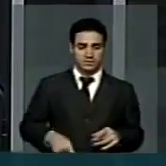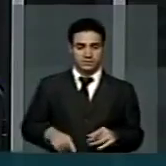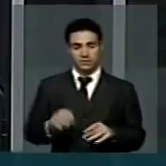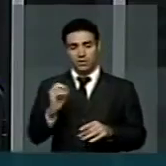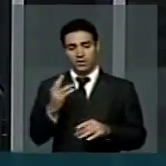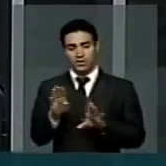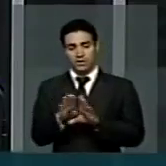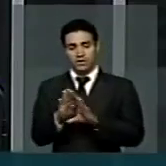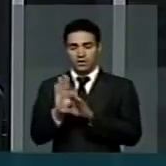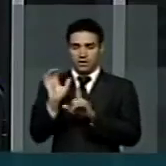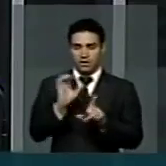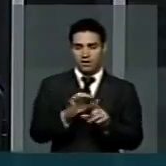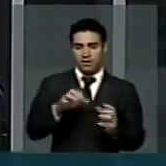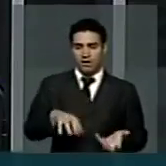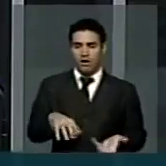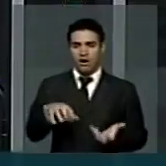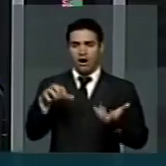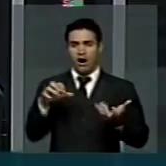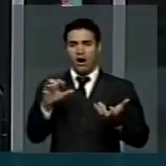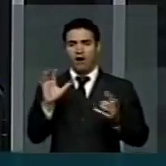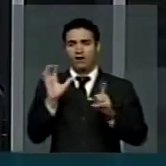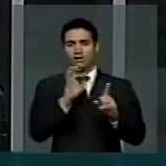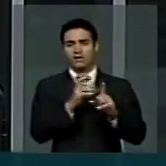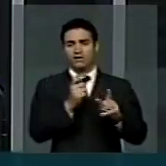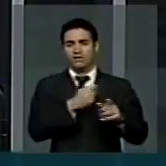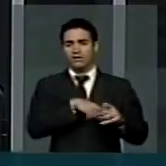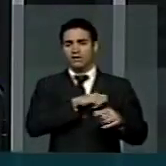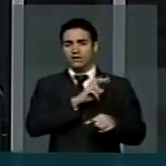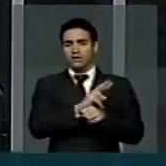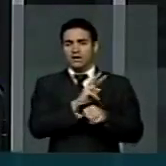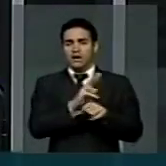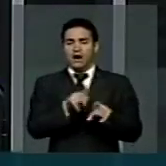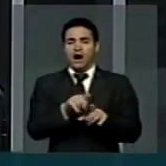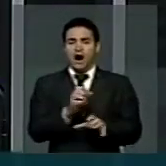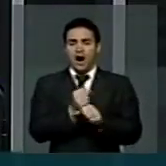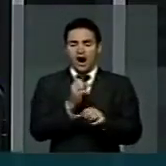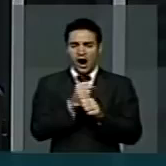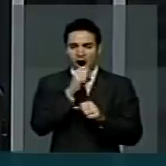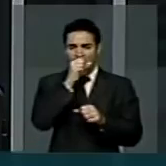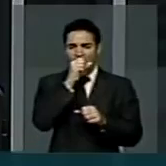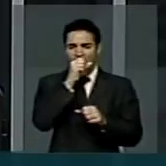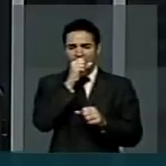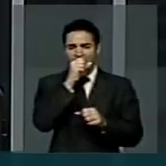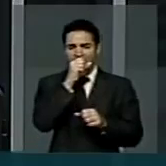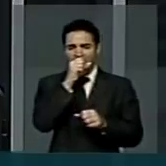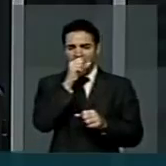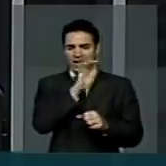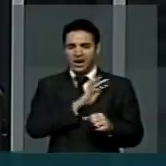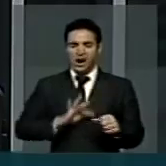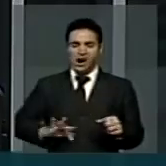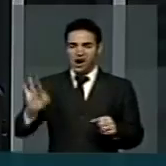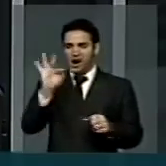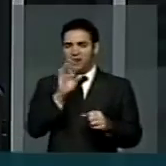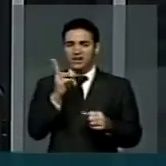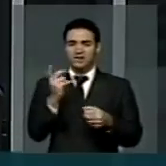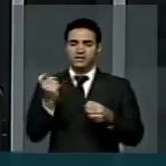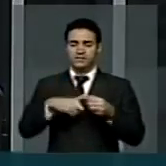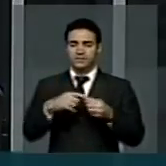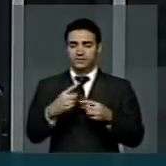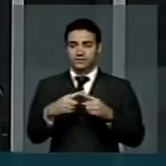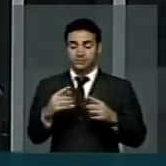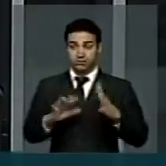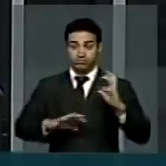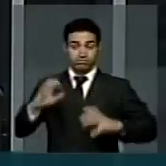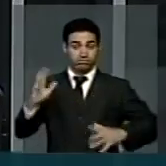as interferências do Congresso na área fiscal e no orçamento da União, sempre voltam à pauta e acirram os